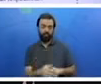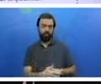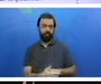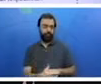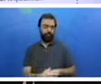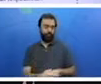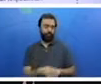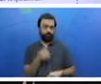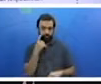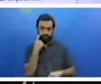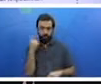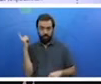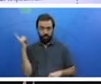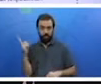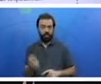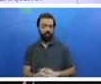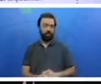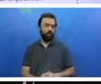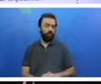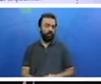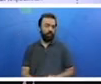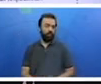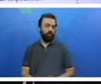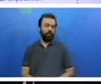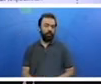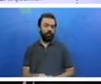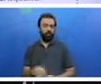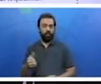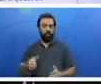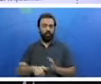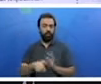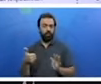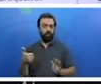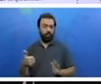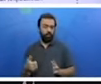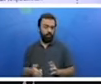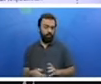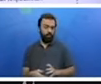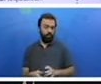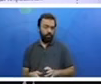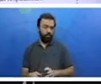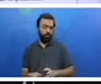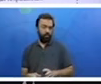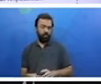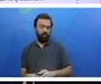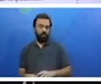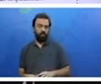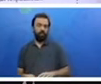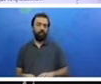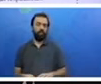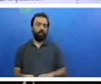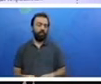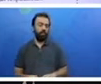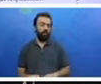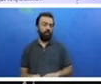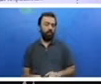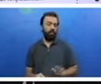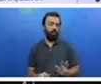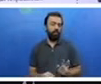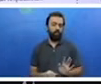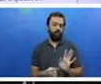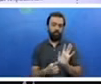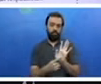saúde. Observe alguns deles a seguir. Então, nesse símbolo aqui, que a gente já teve uma aula sobre isso, né? A gente mostra